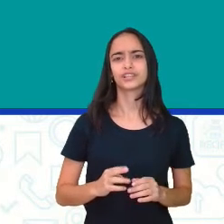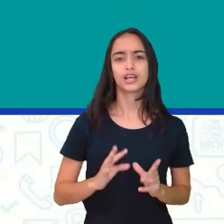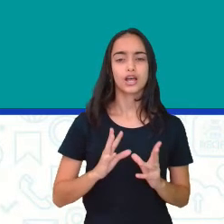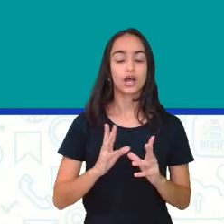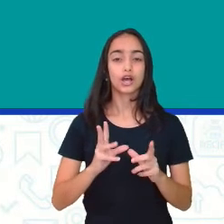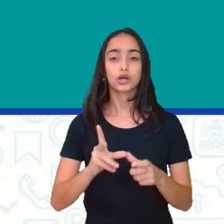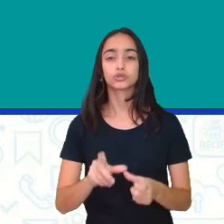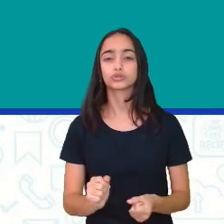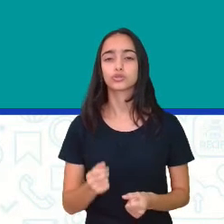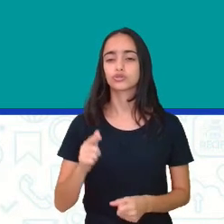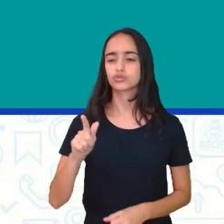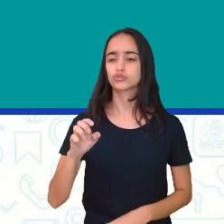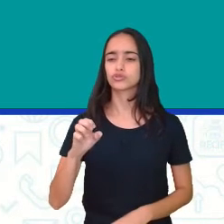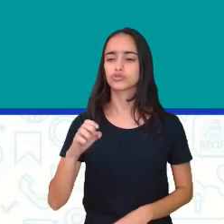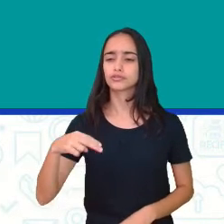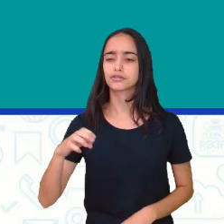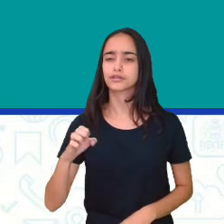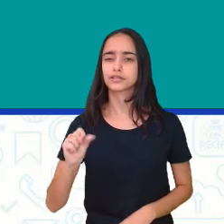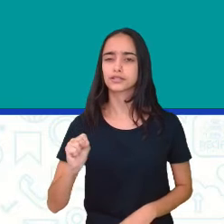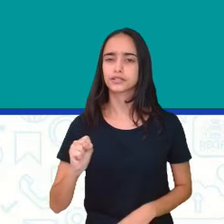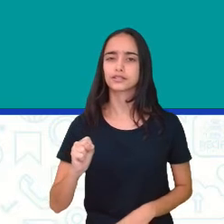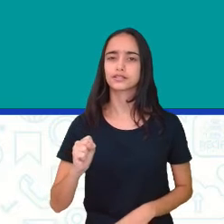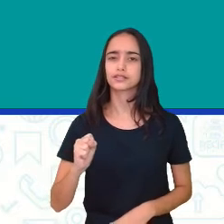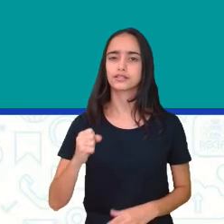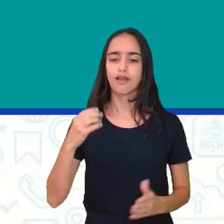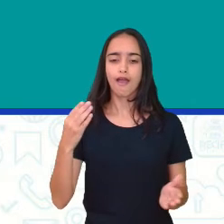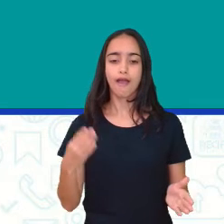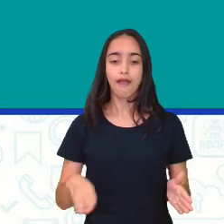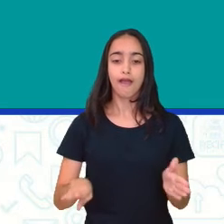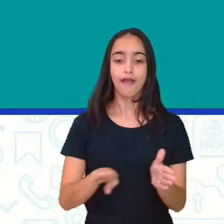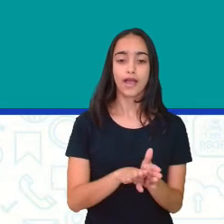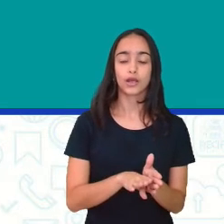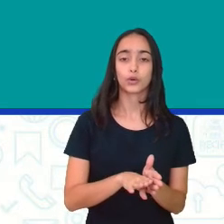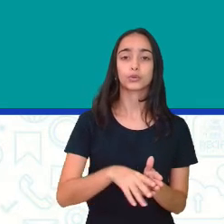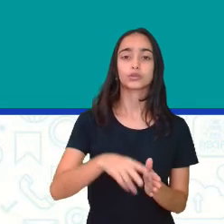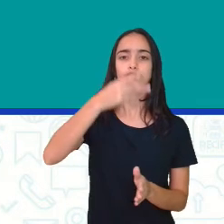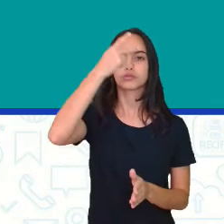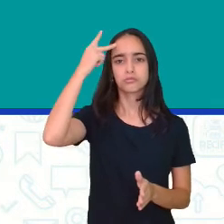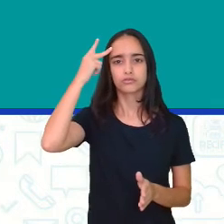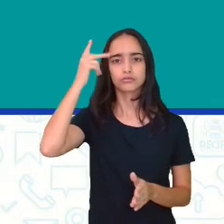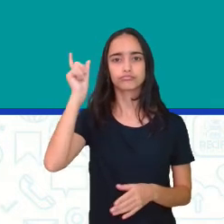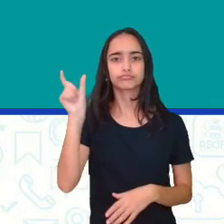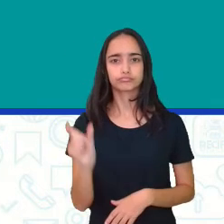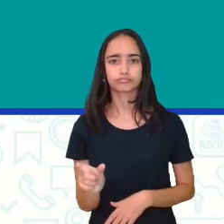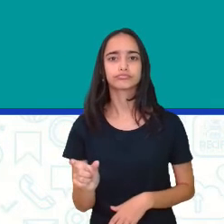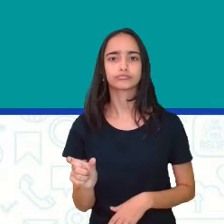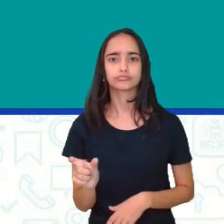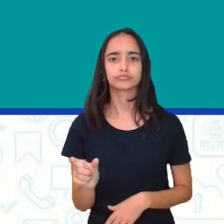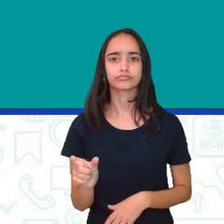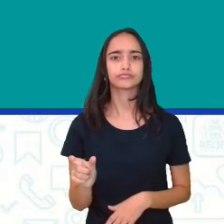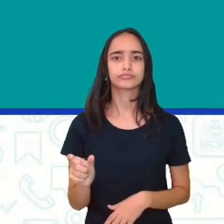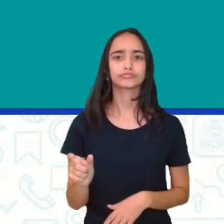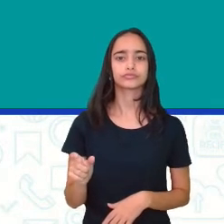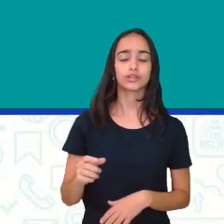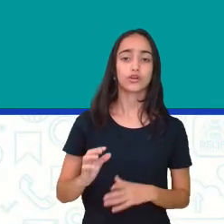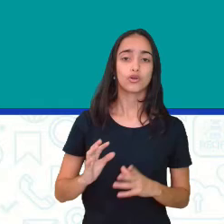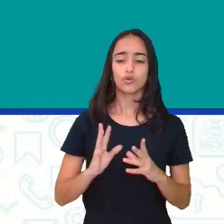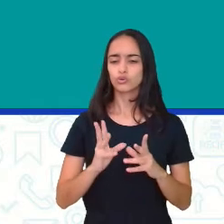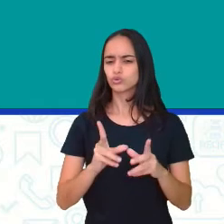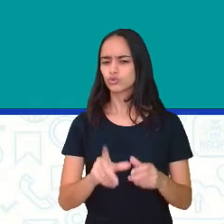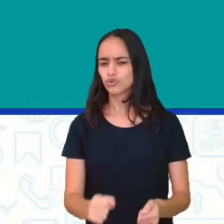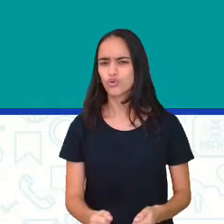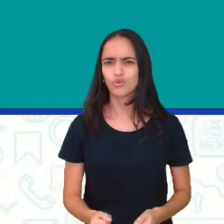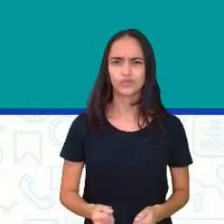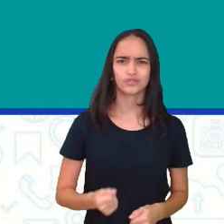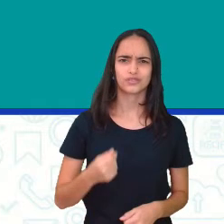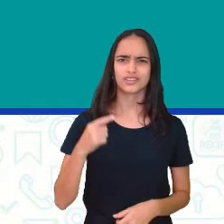em um indivíduo. Sim, professor, o senhor falou e eu não entendi nada. Eu estou falando aí da herança genética. Tudo aquilo que você herda do seu